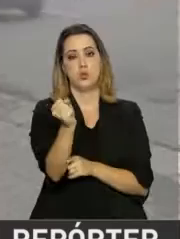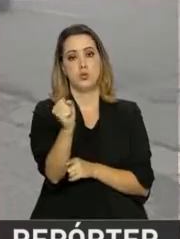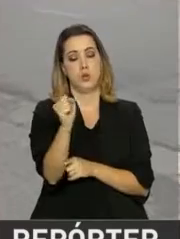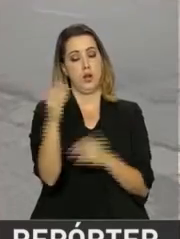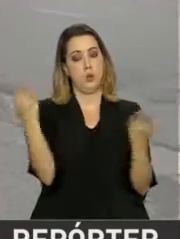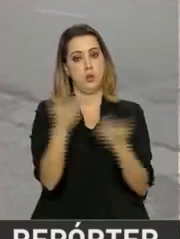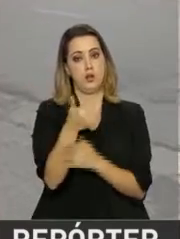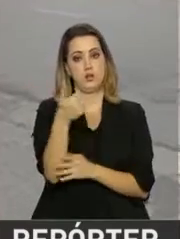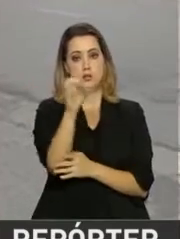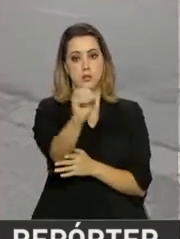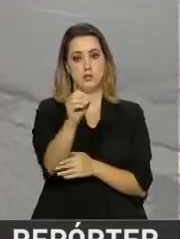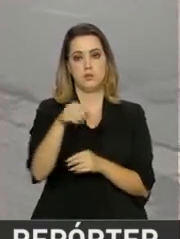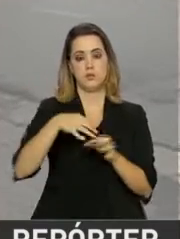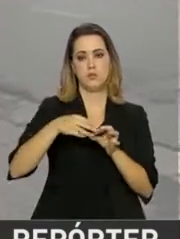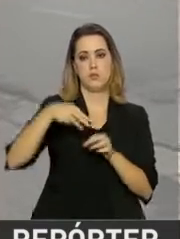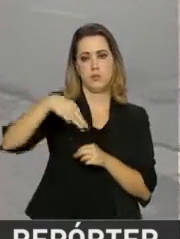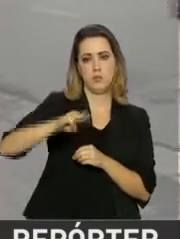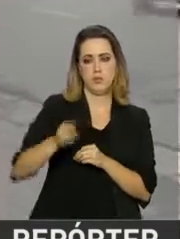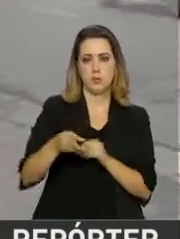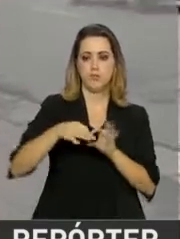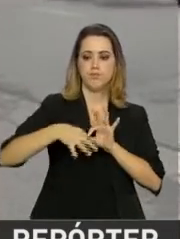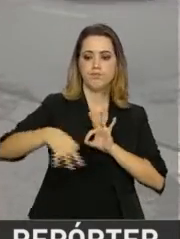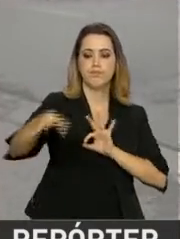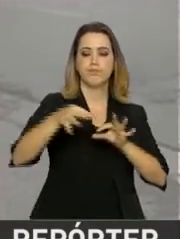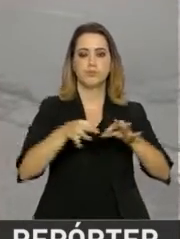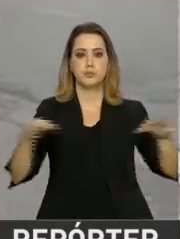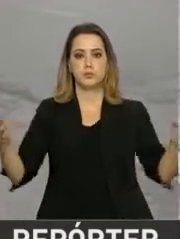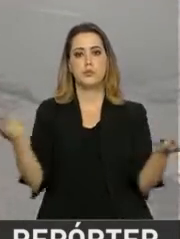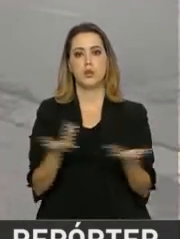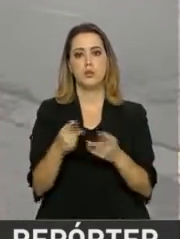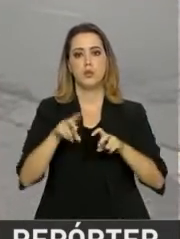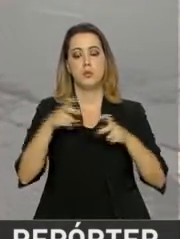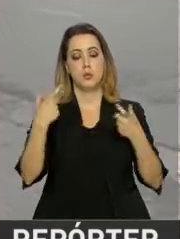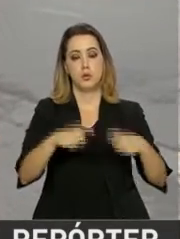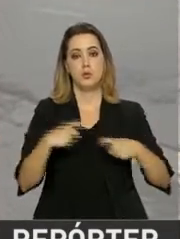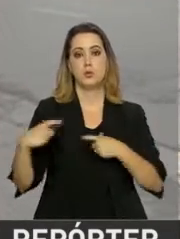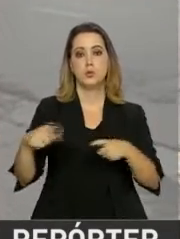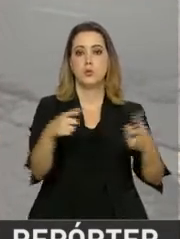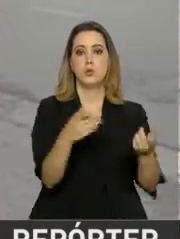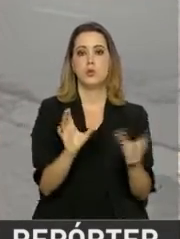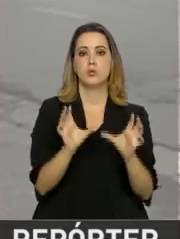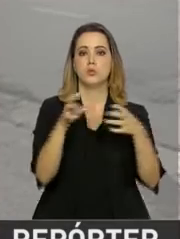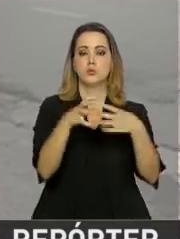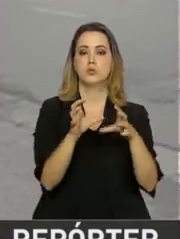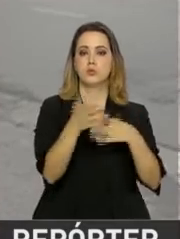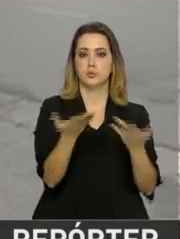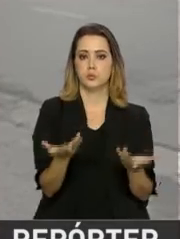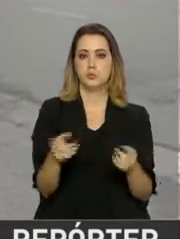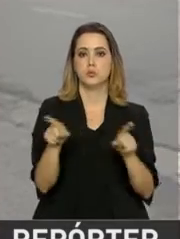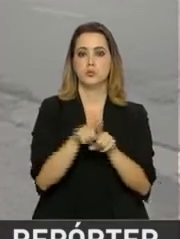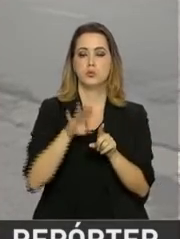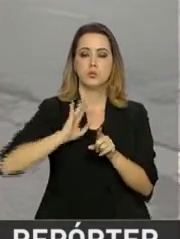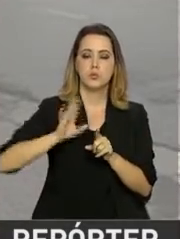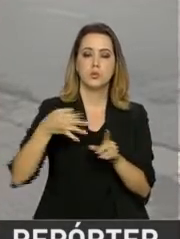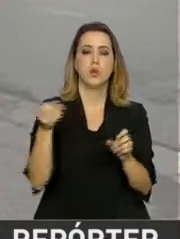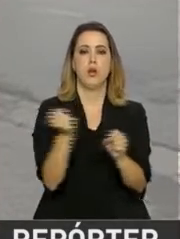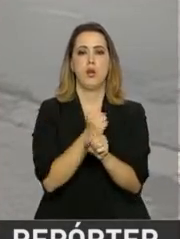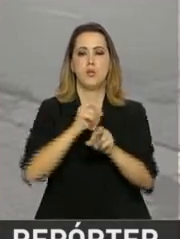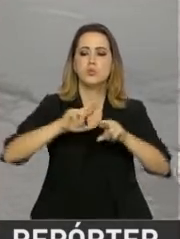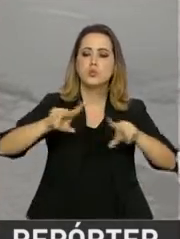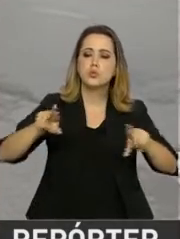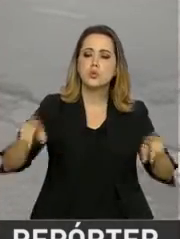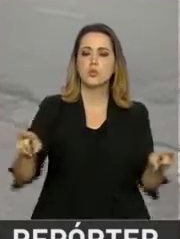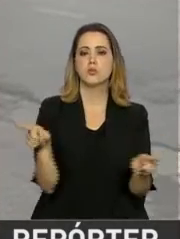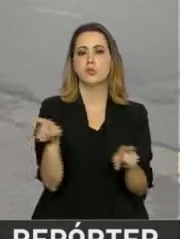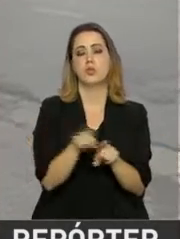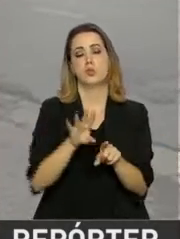a nova área de convivência das equipes. Recentemente, foi concluído o edifício de apoio e do centro operacional do autódromo, onde